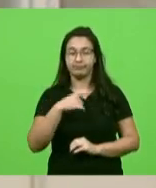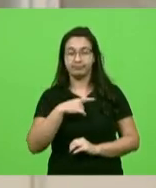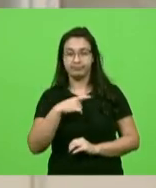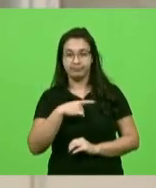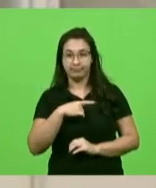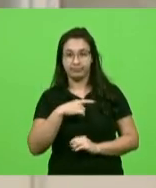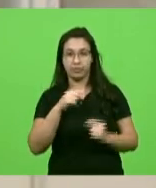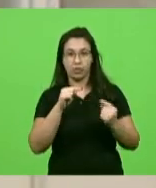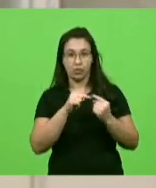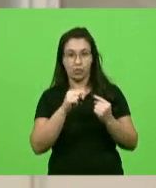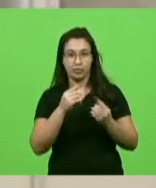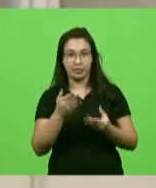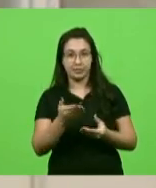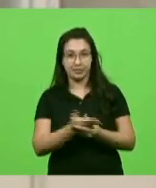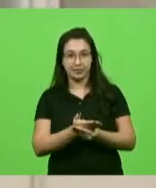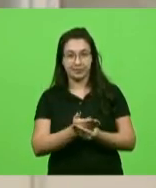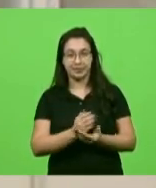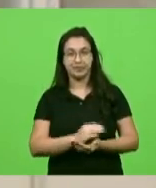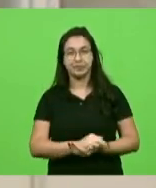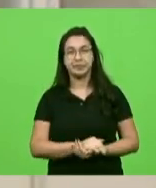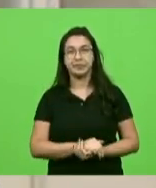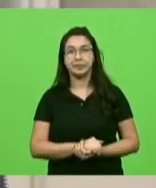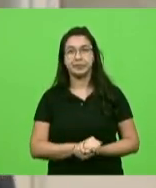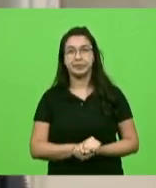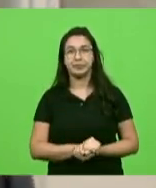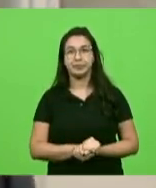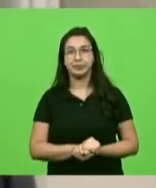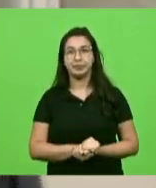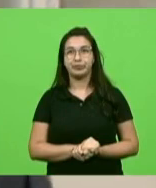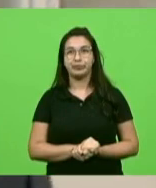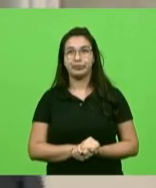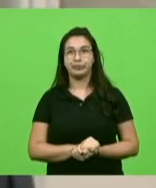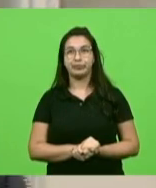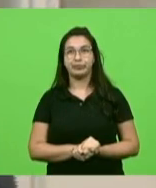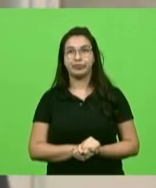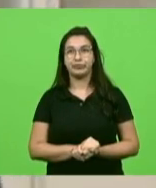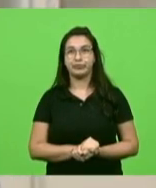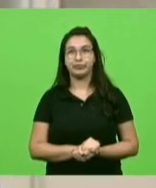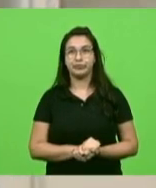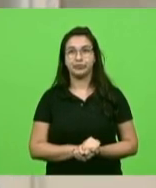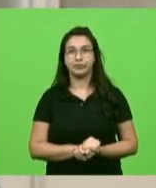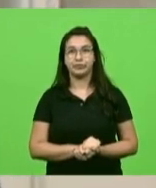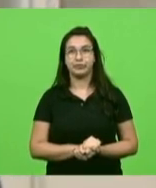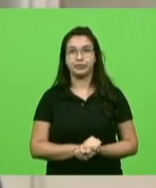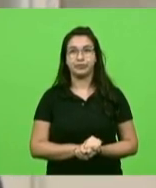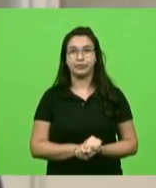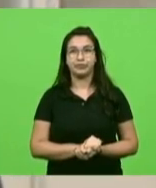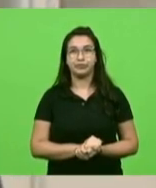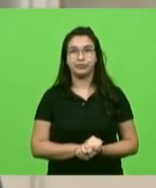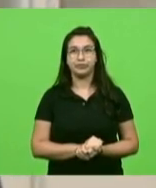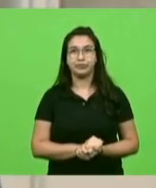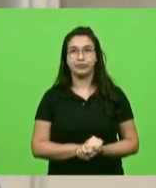decorrentes do processo tá entrando propriamente